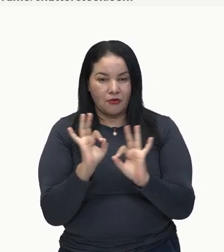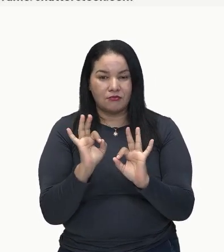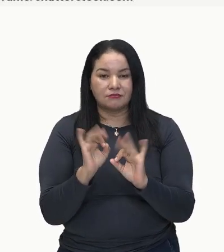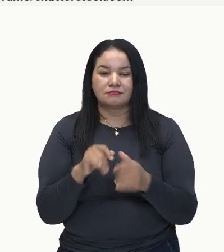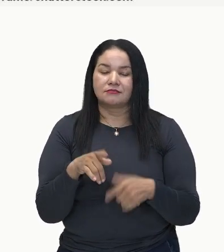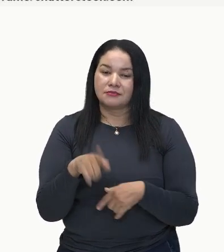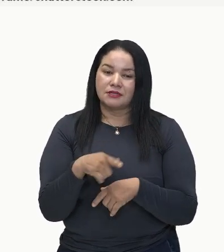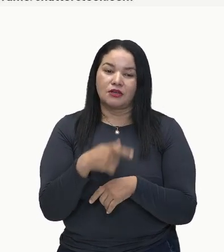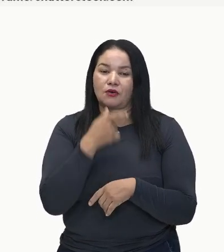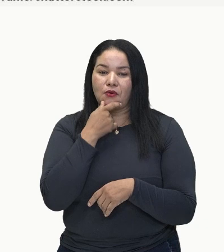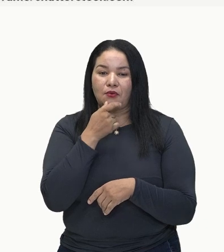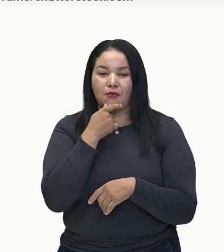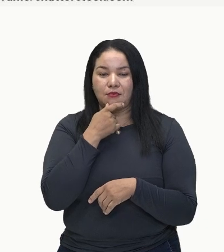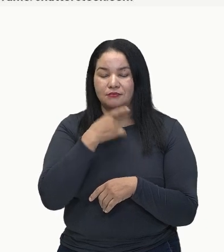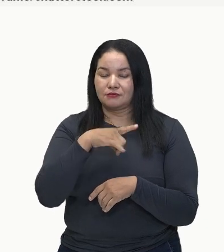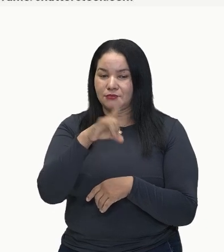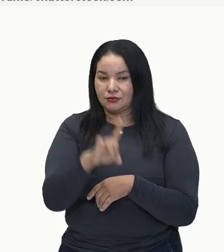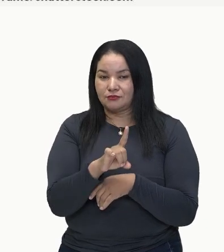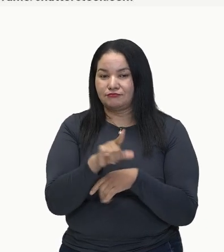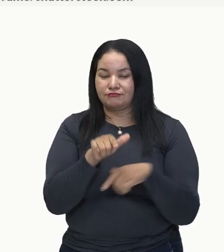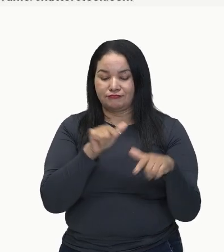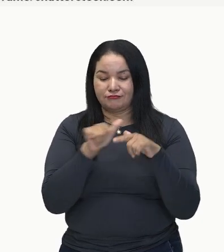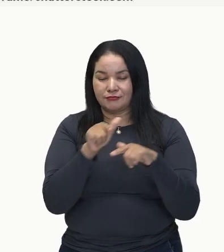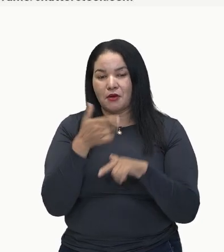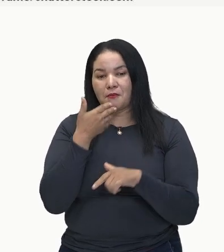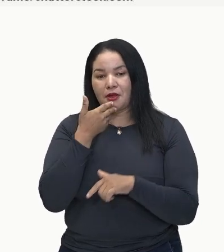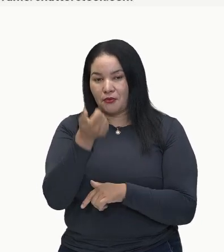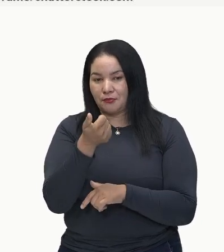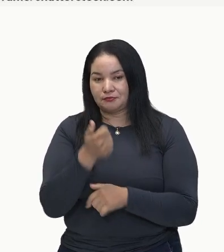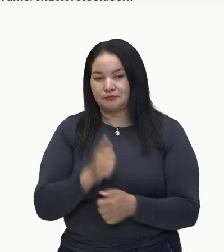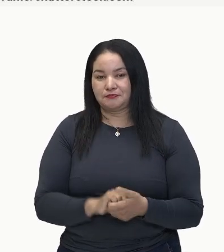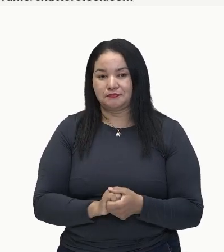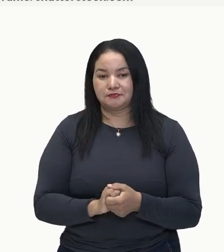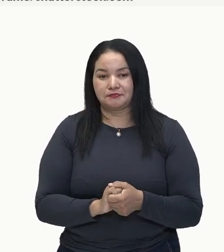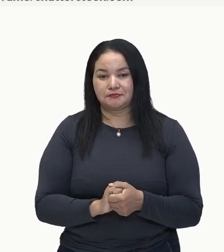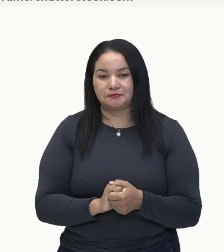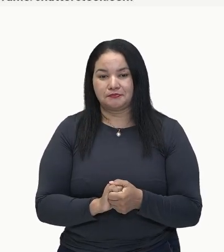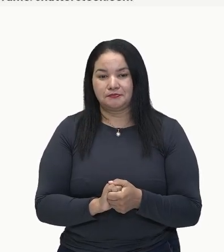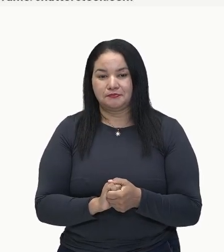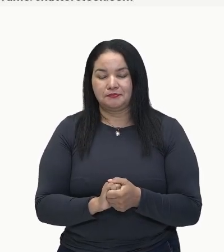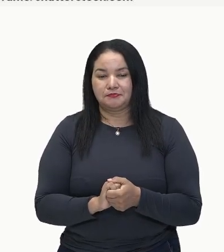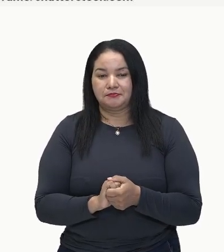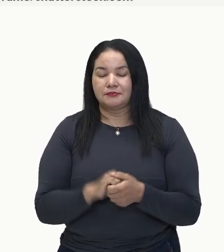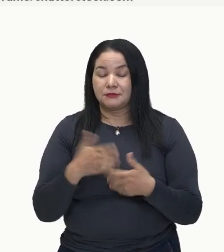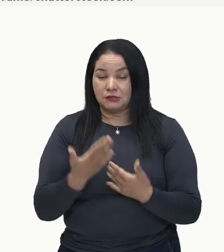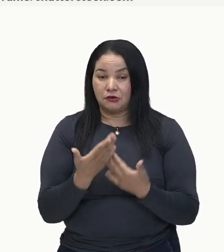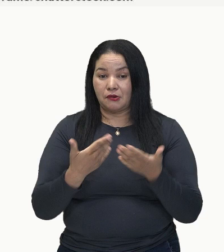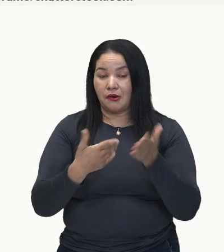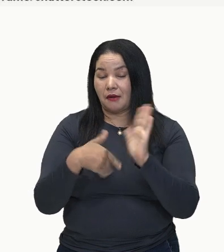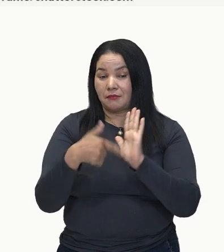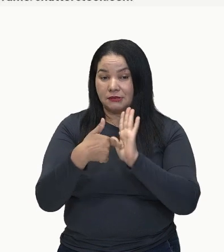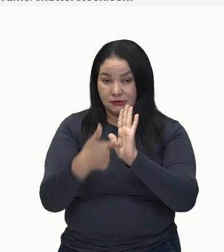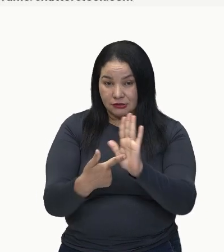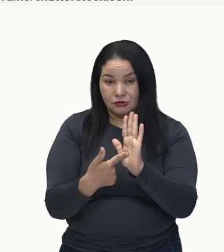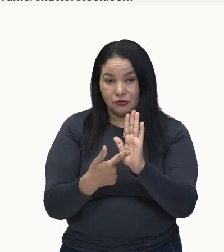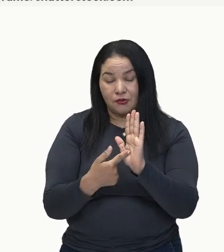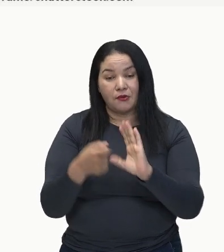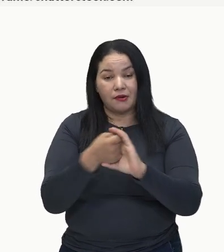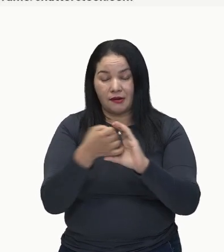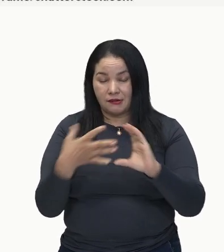trabalho de Joaquim Fênix. Muito bem. Então ele apresentou todas as características do